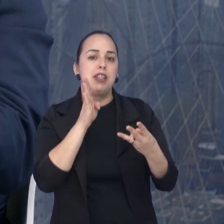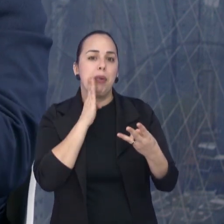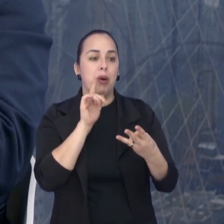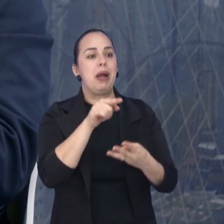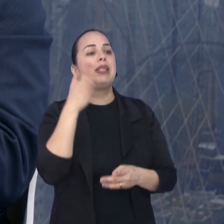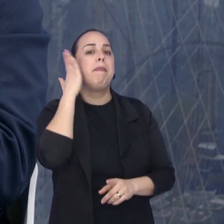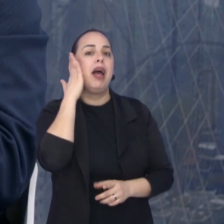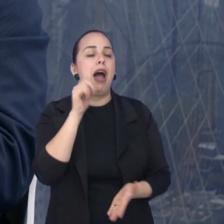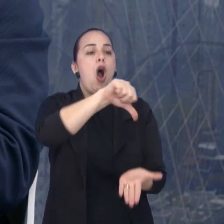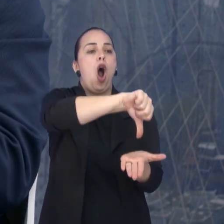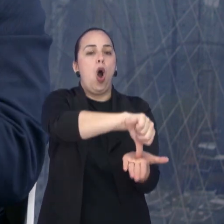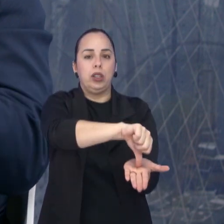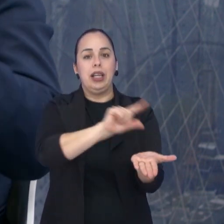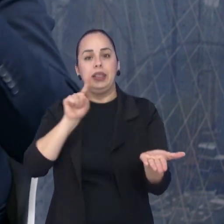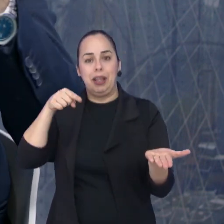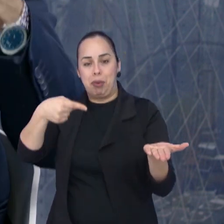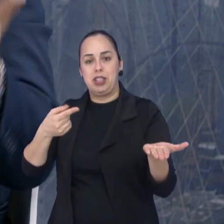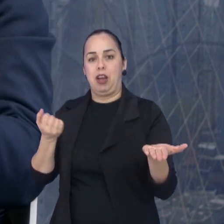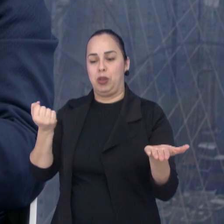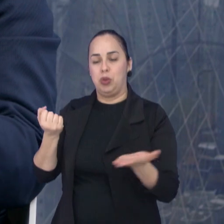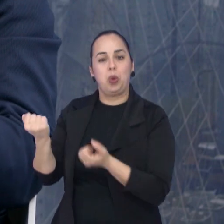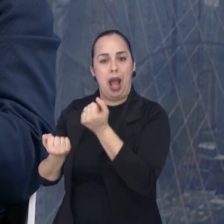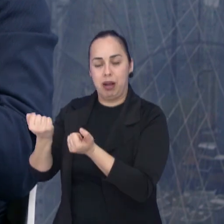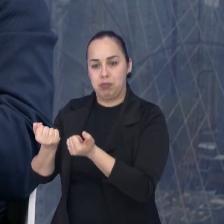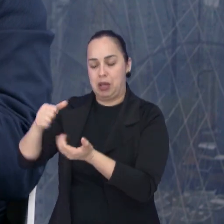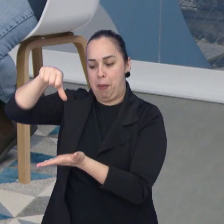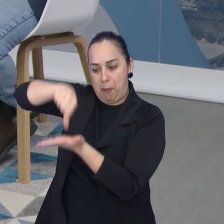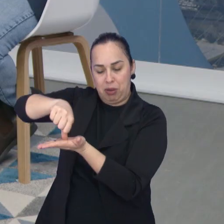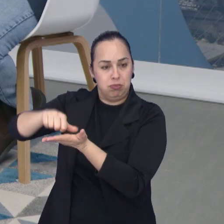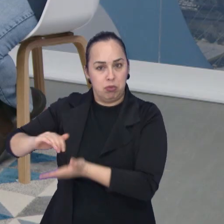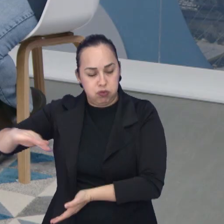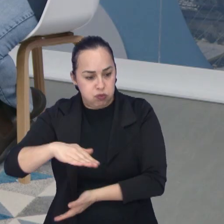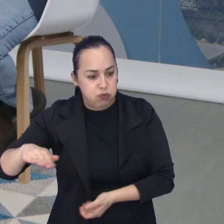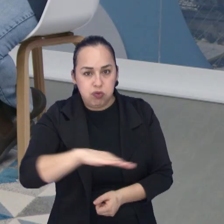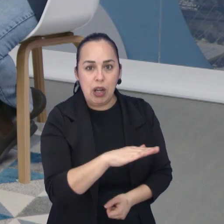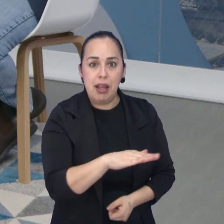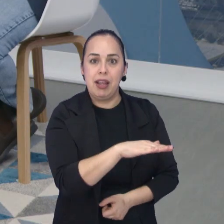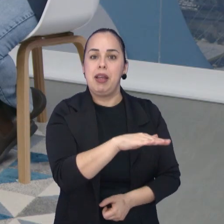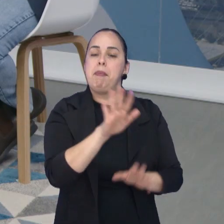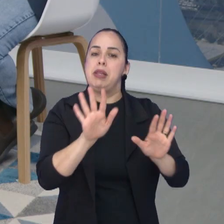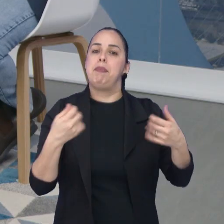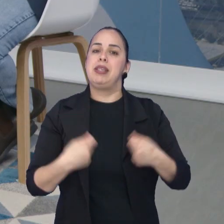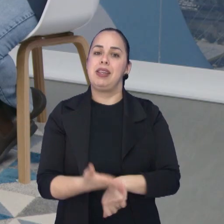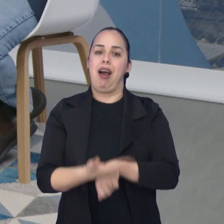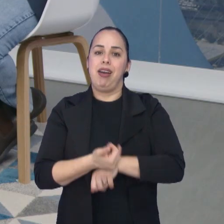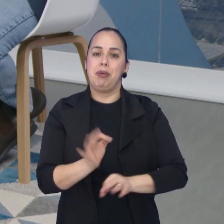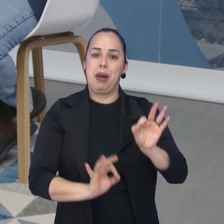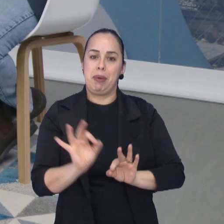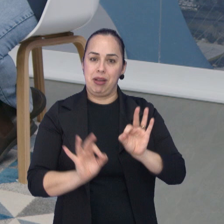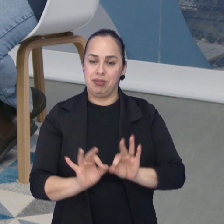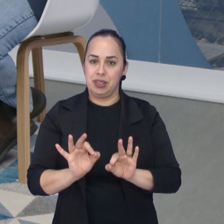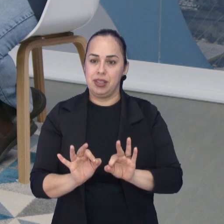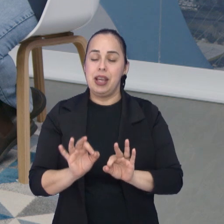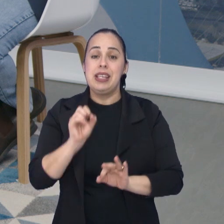Depois eu vou botar algum aplicativo que vai me levar até lá de carro. Se eu não estiver no mundo digital, não estiver de maneira preparada e profissional, eu estou fora do